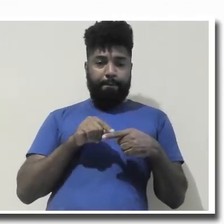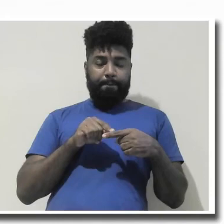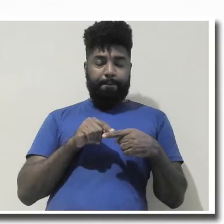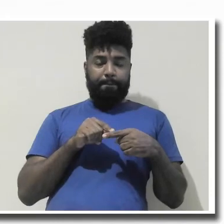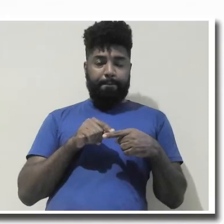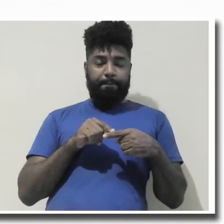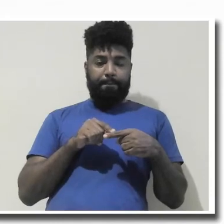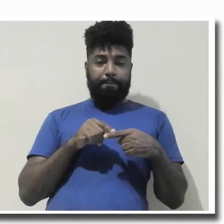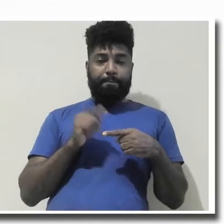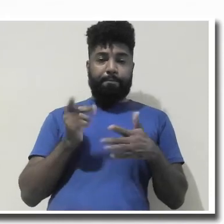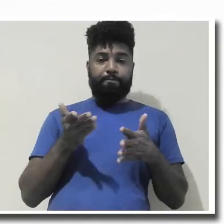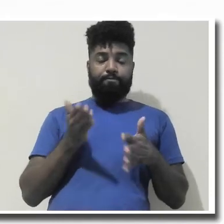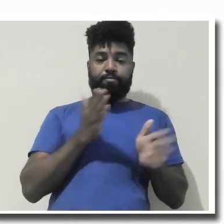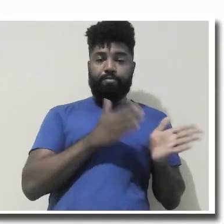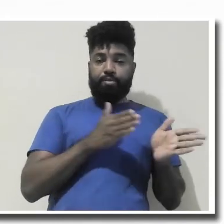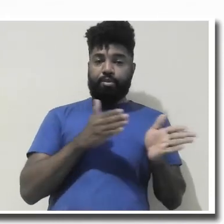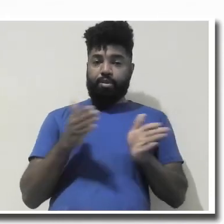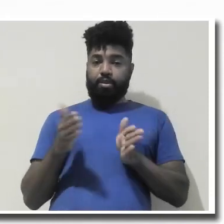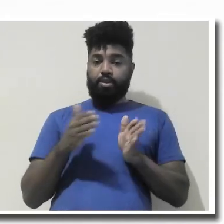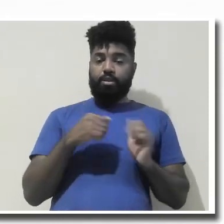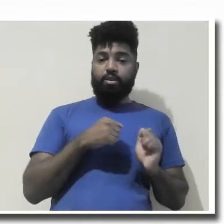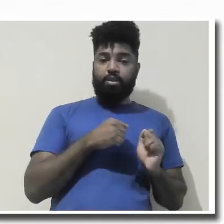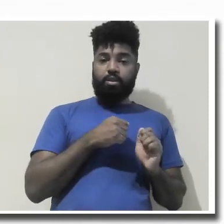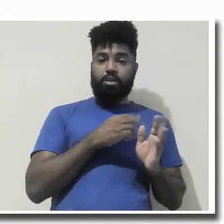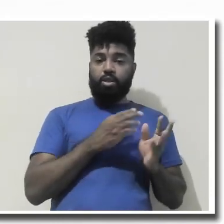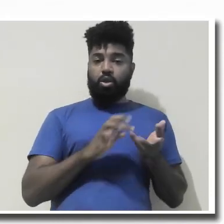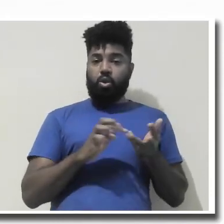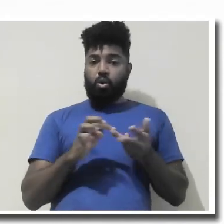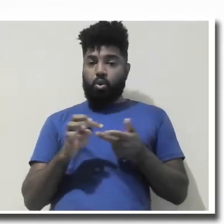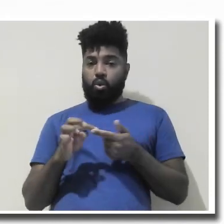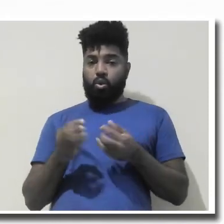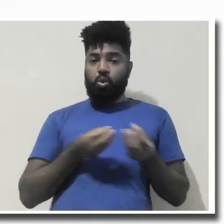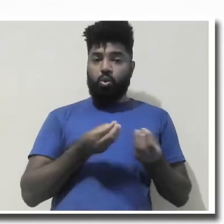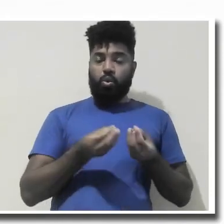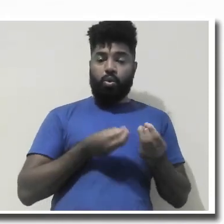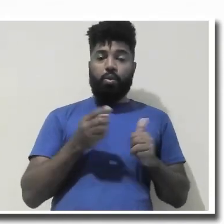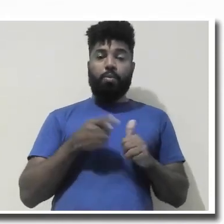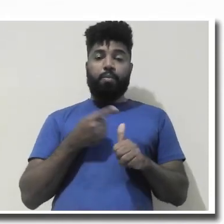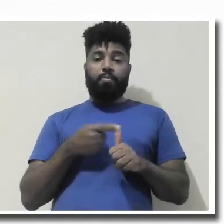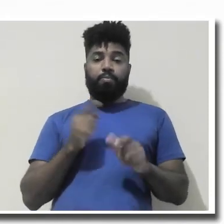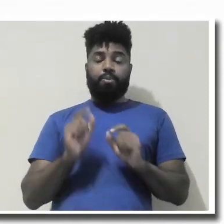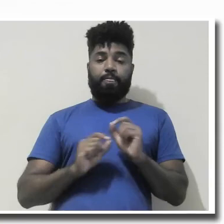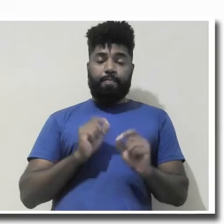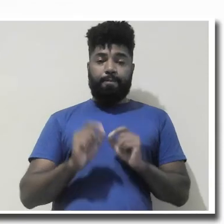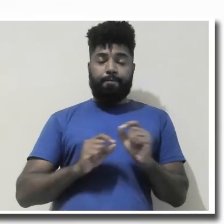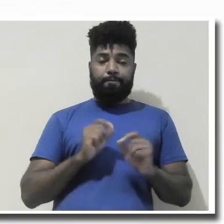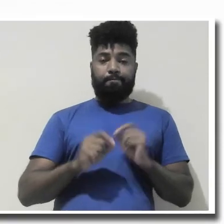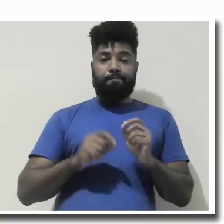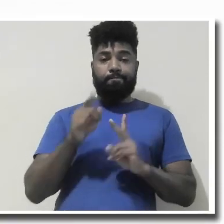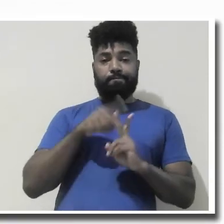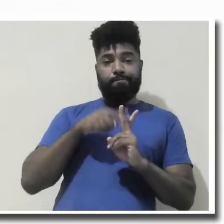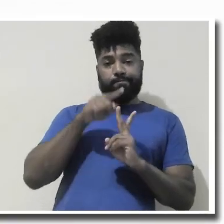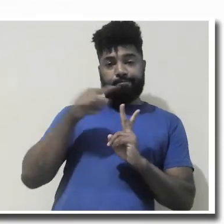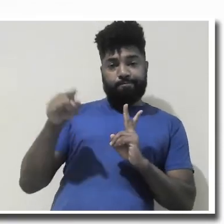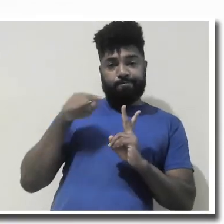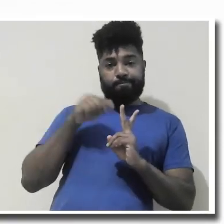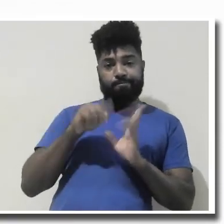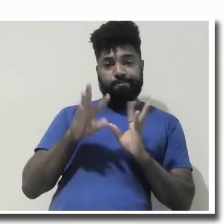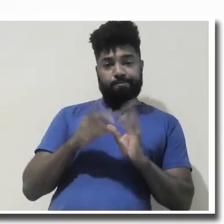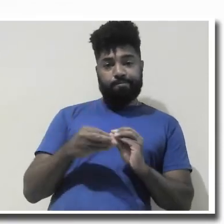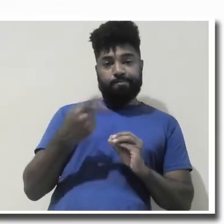conforme a ordem das operações, primeiro devemos calcular a raiz quadrada.